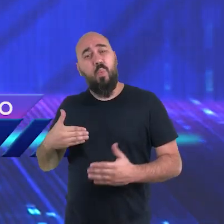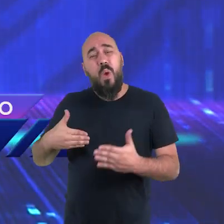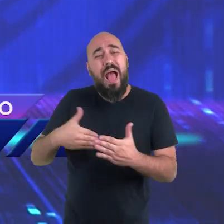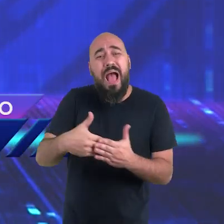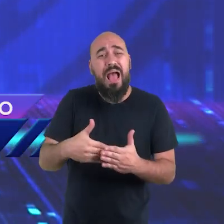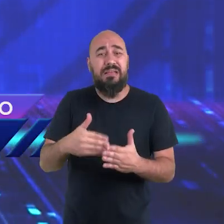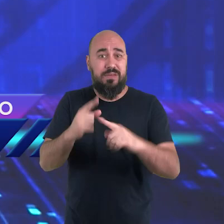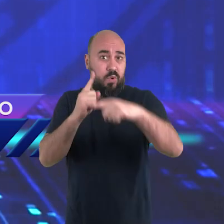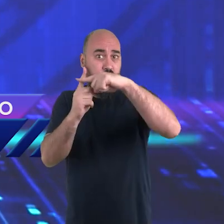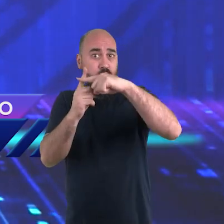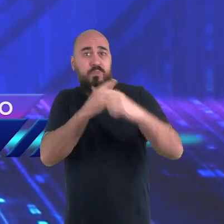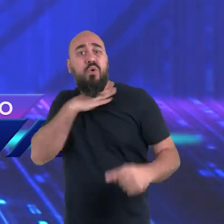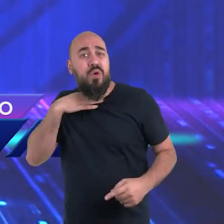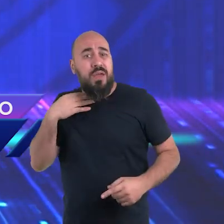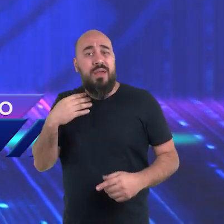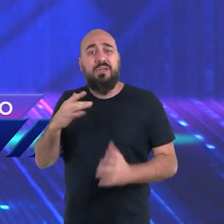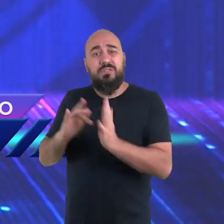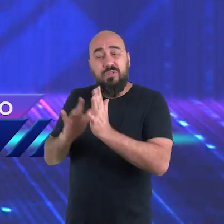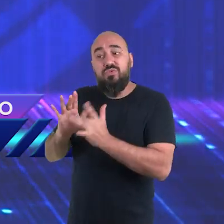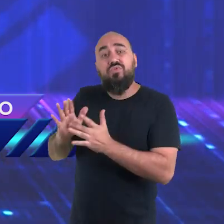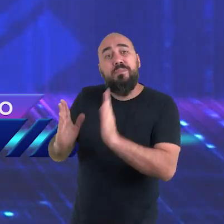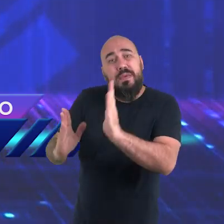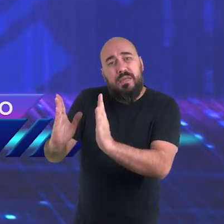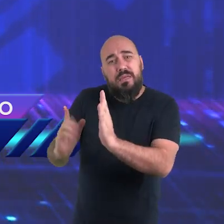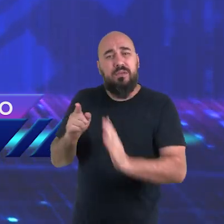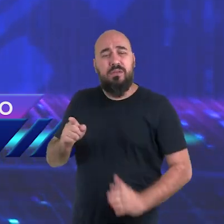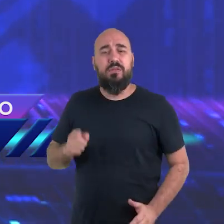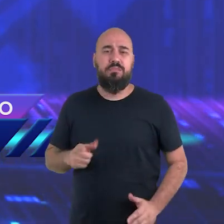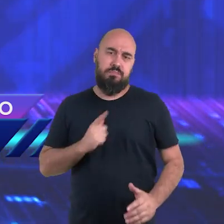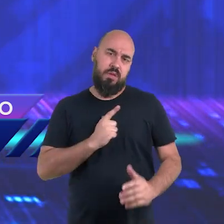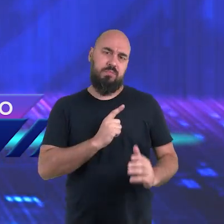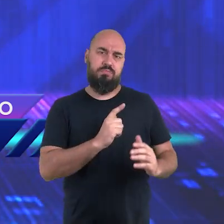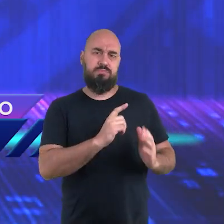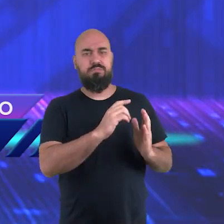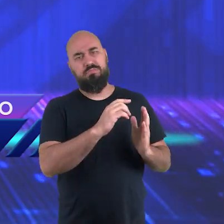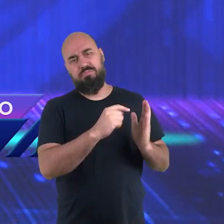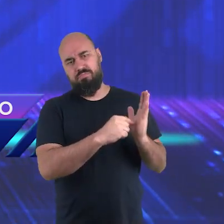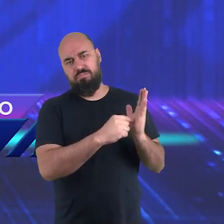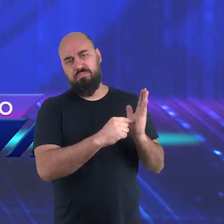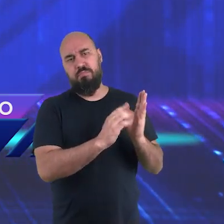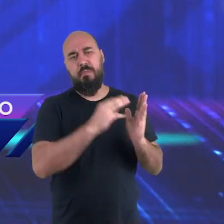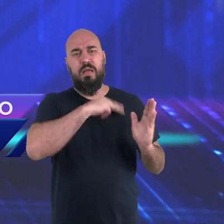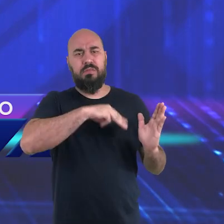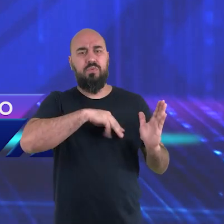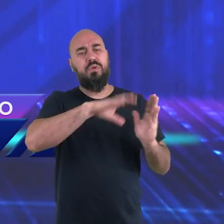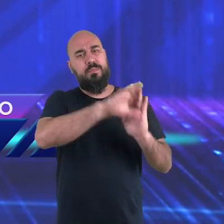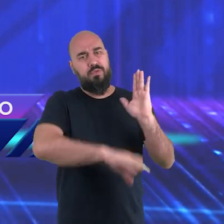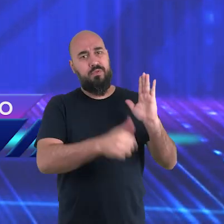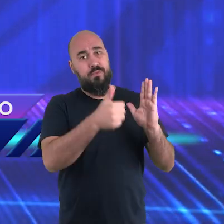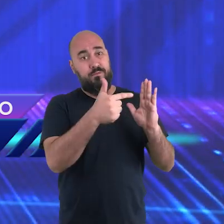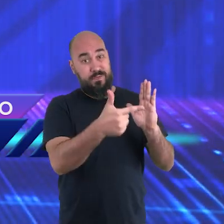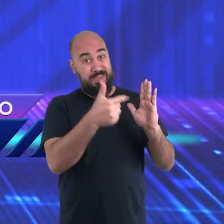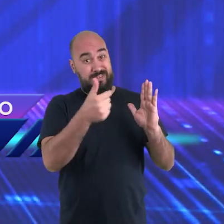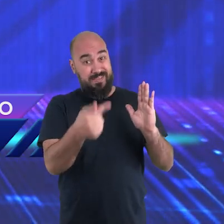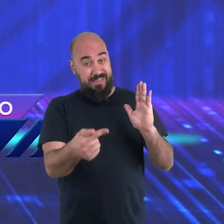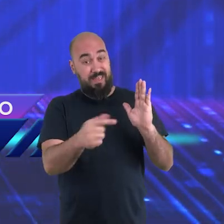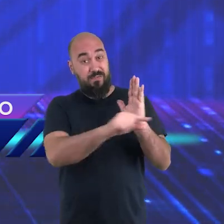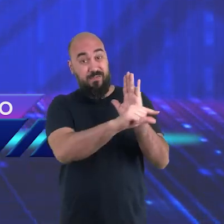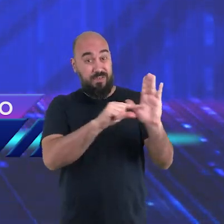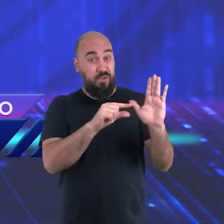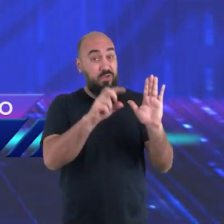27, e os versículos 50 e 51, que dizem assim, Mateus 27, versículos